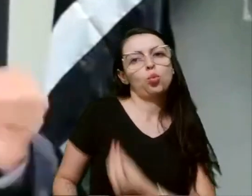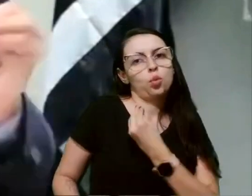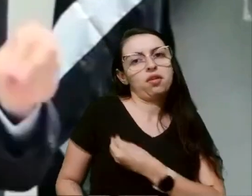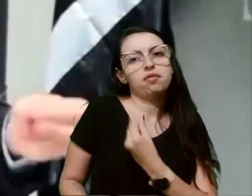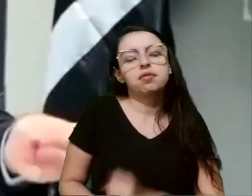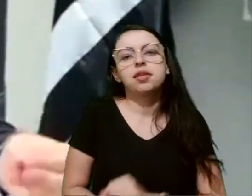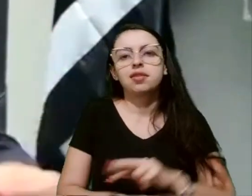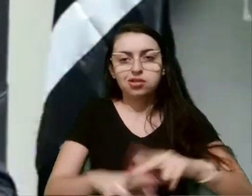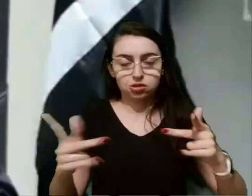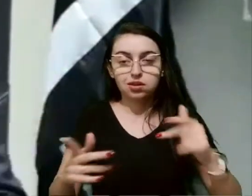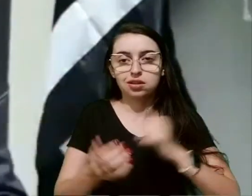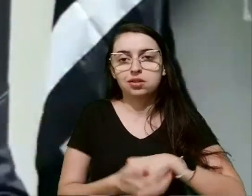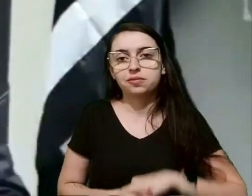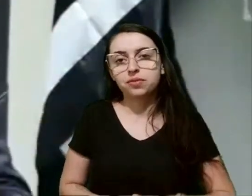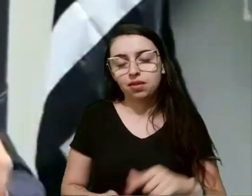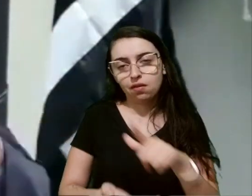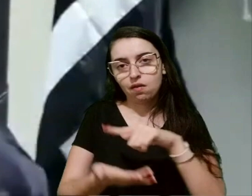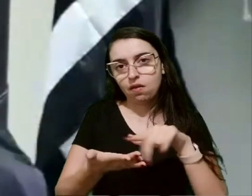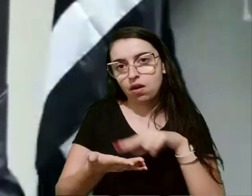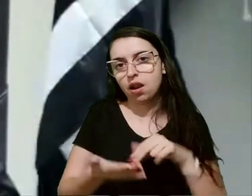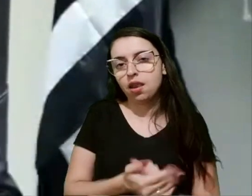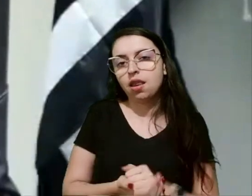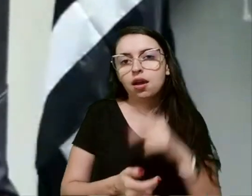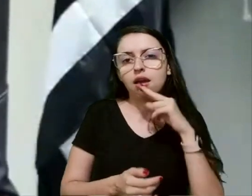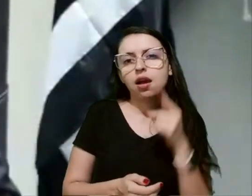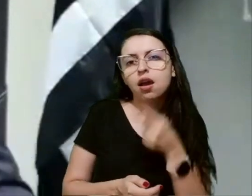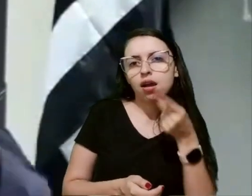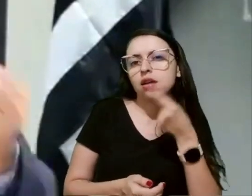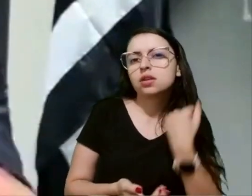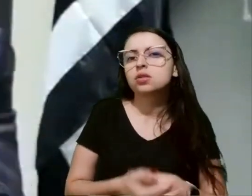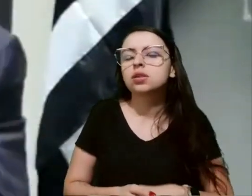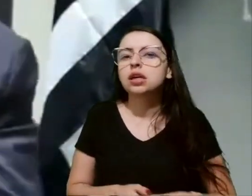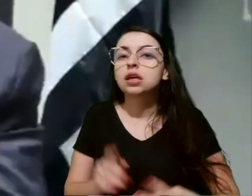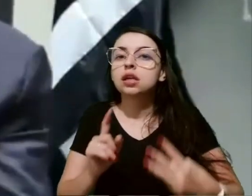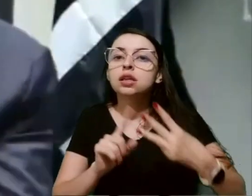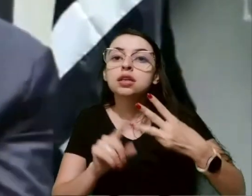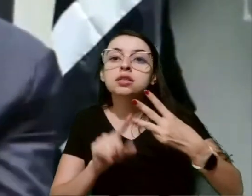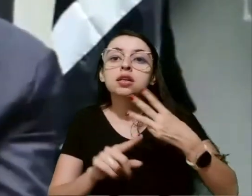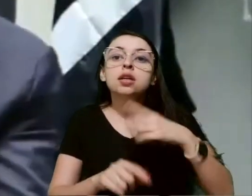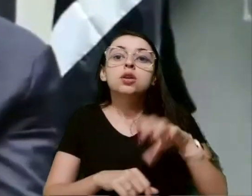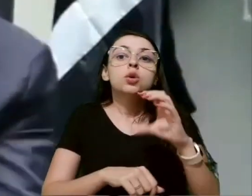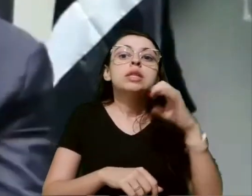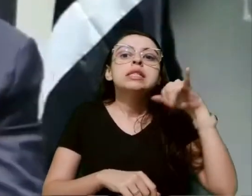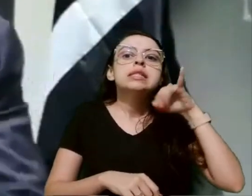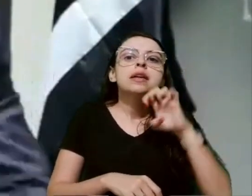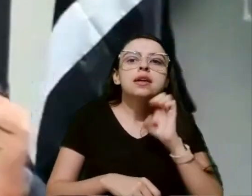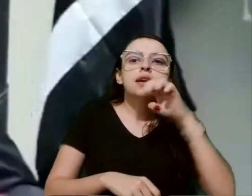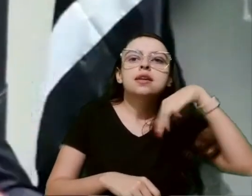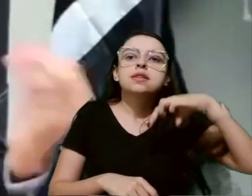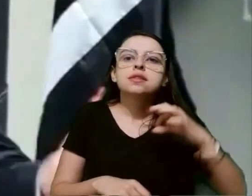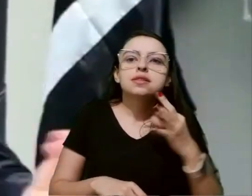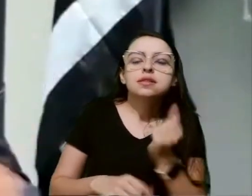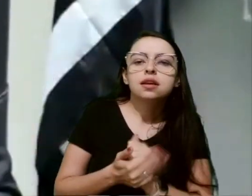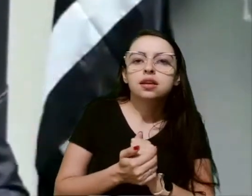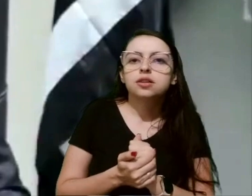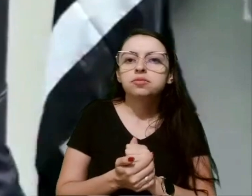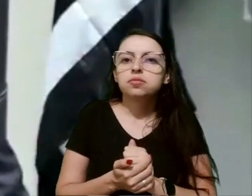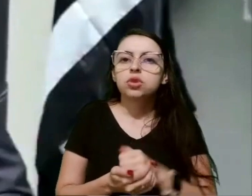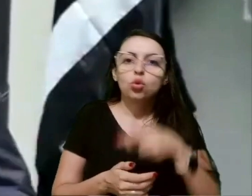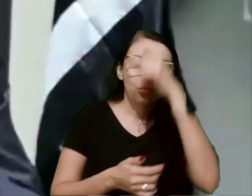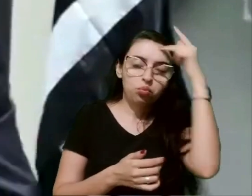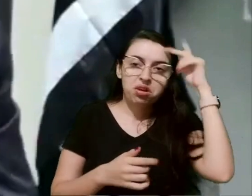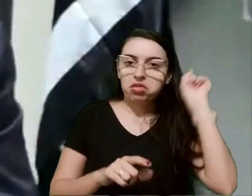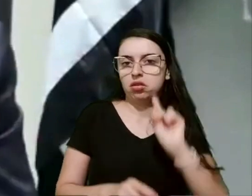ele diz textualmente no livro que o direito, ele é uma ciência de um terceiro tipo, ele não é nem uma ciência humana, nem uma ciência natural, ele é uma